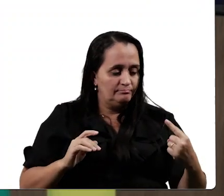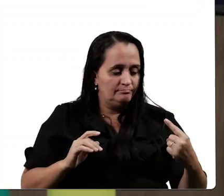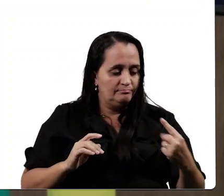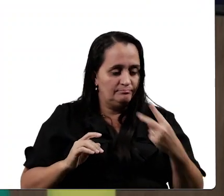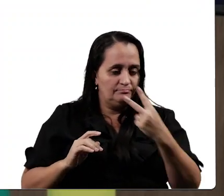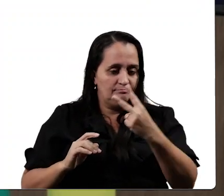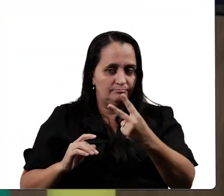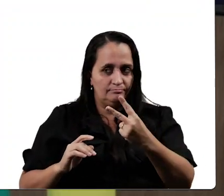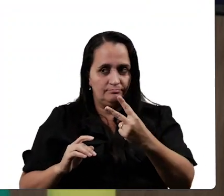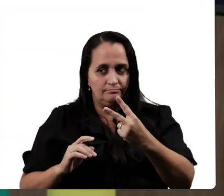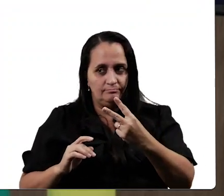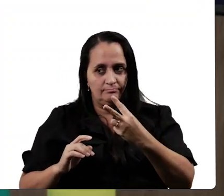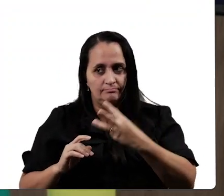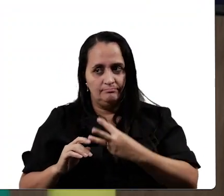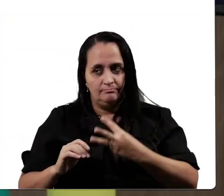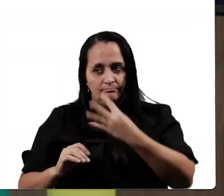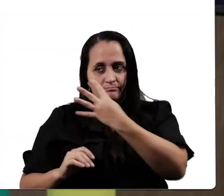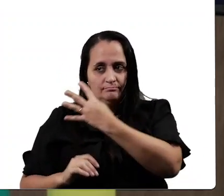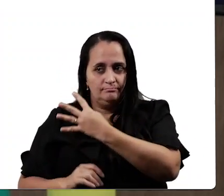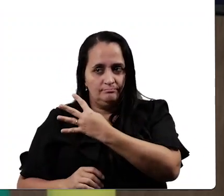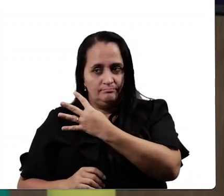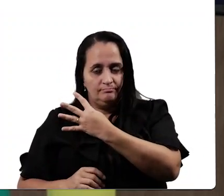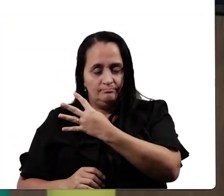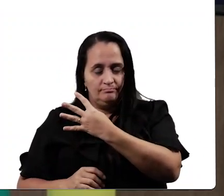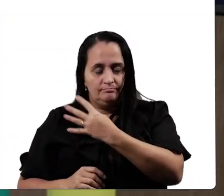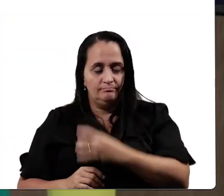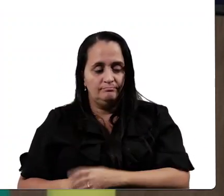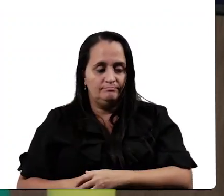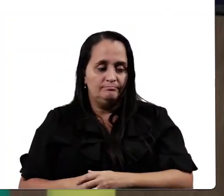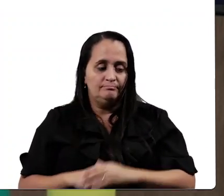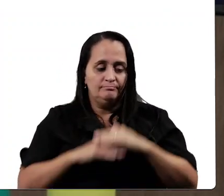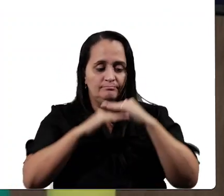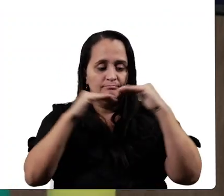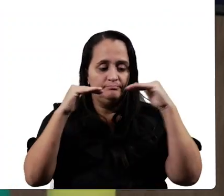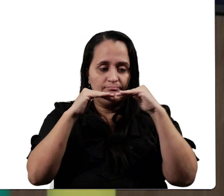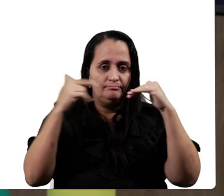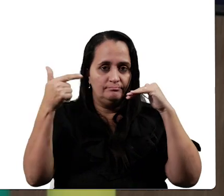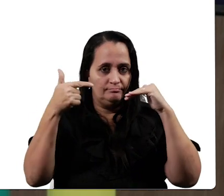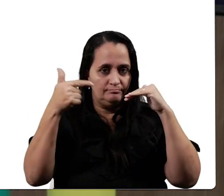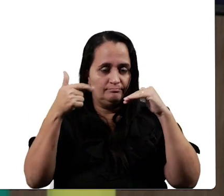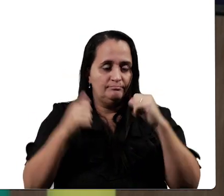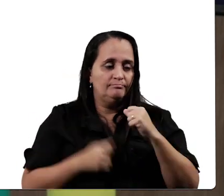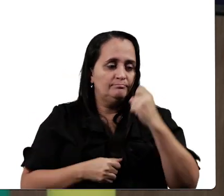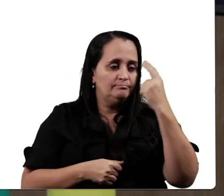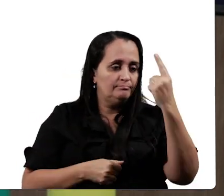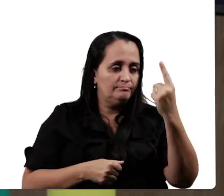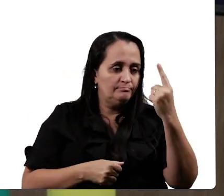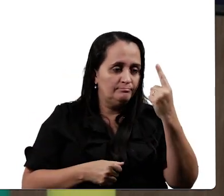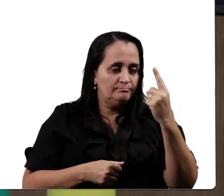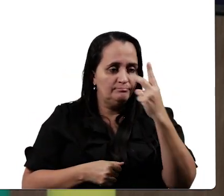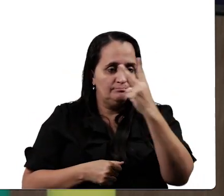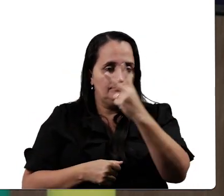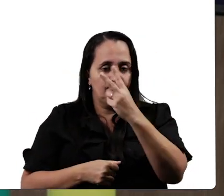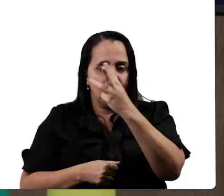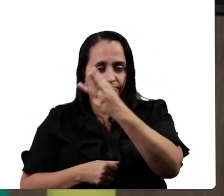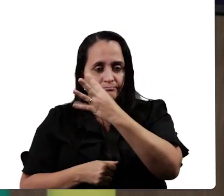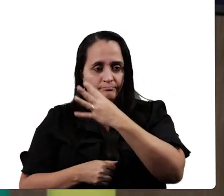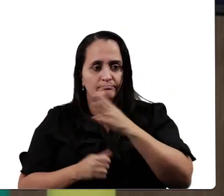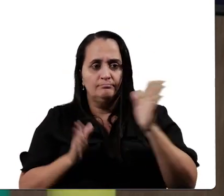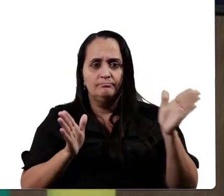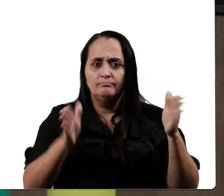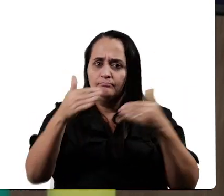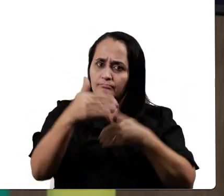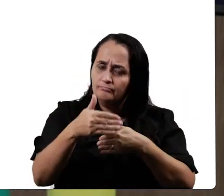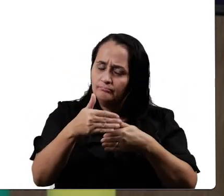andar tem 1 2 3 4 no segundo andar 1 2 3 4 no